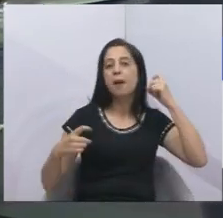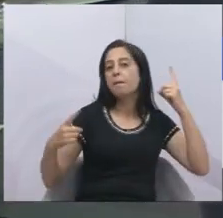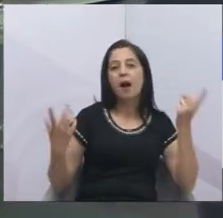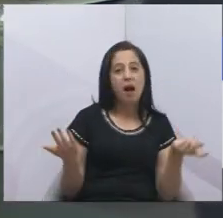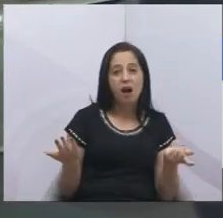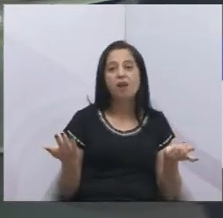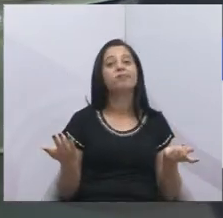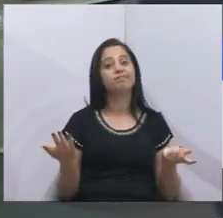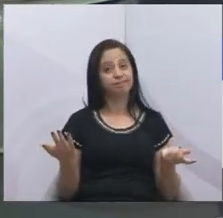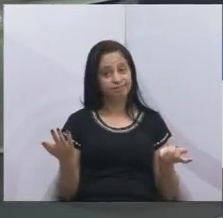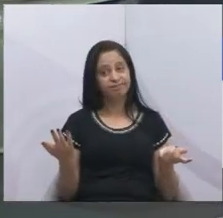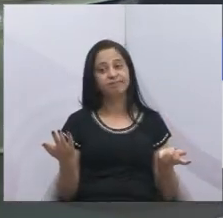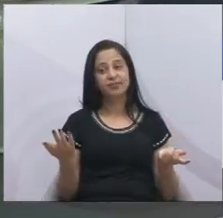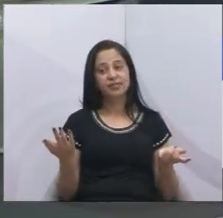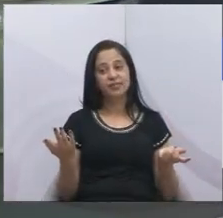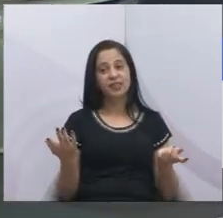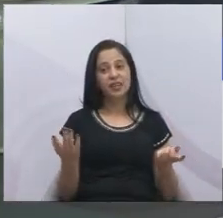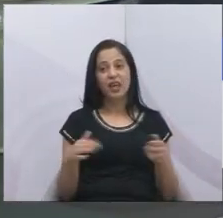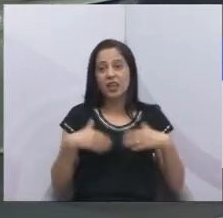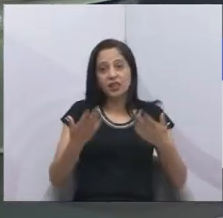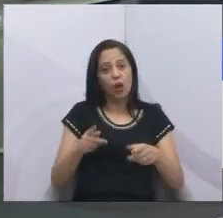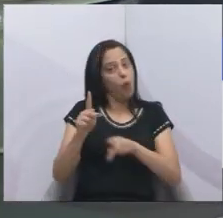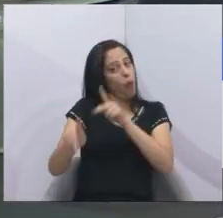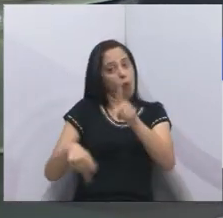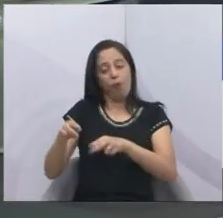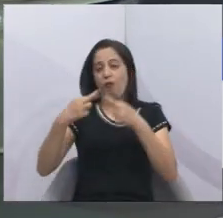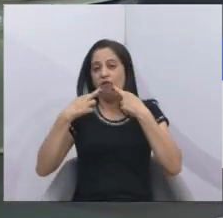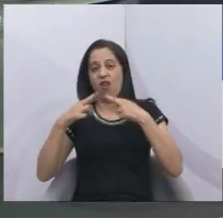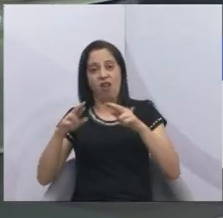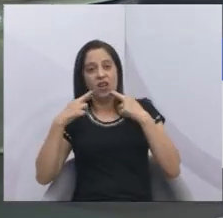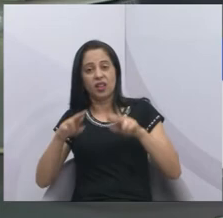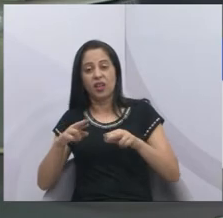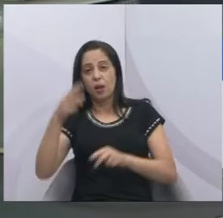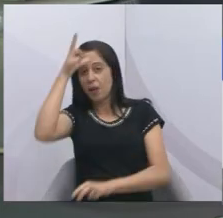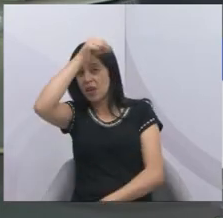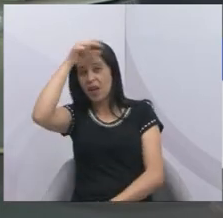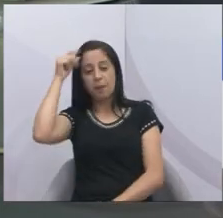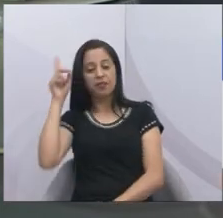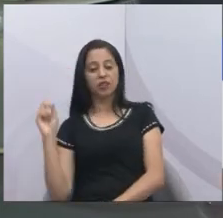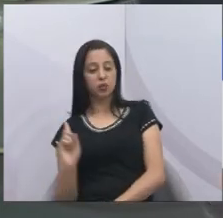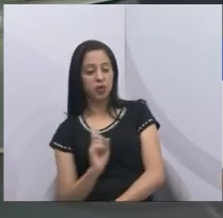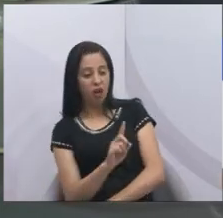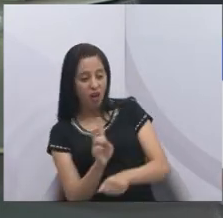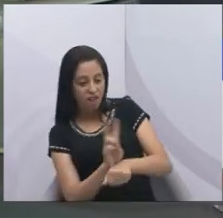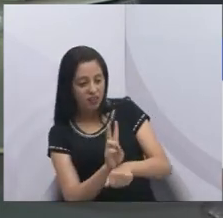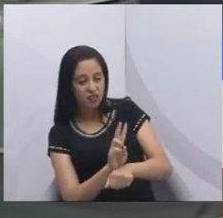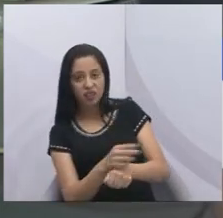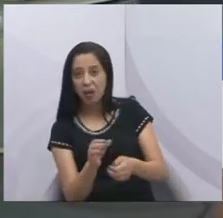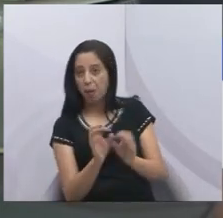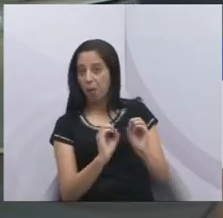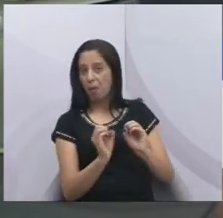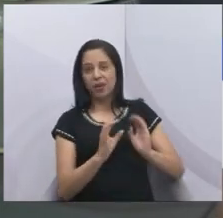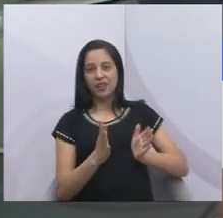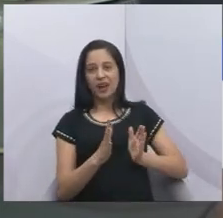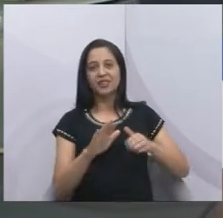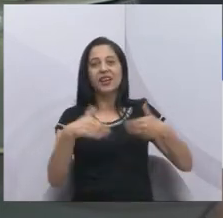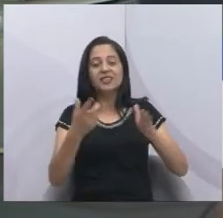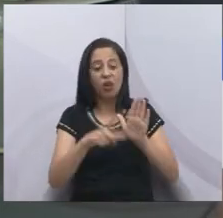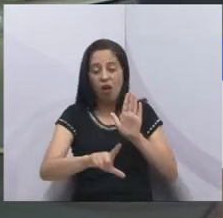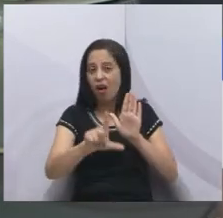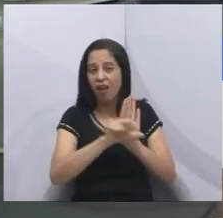forma adequada, e os munícipes reclamam que a prefeitura não vai fiscalizar. Então será só mais uma lei que não vai